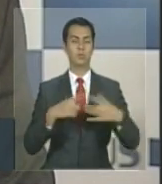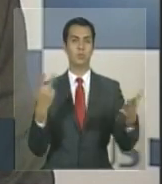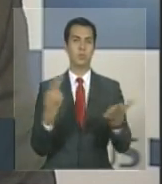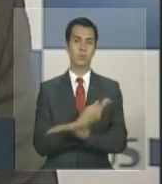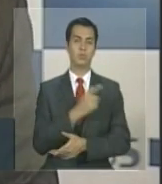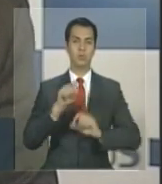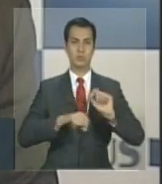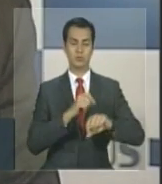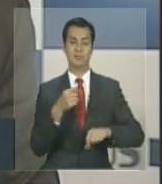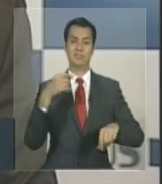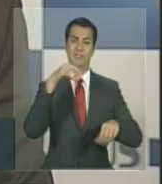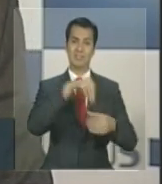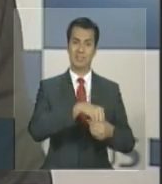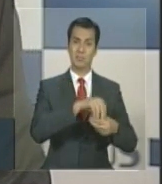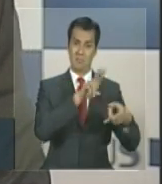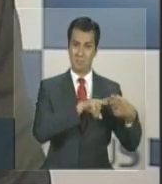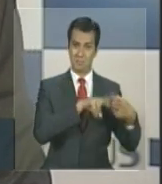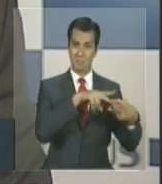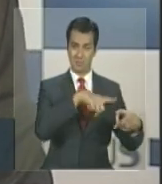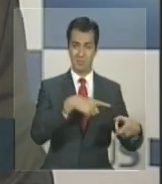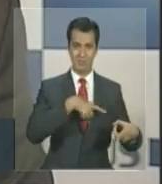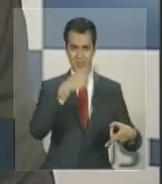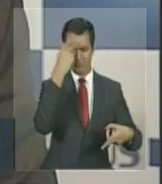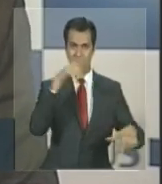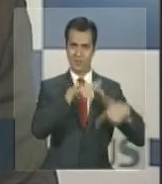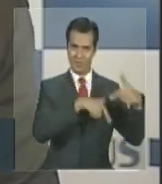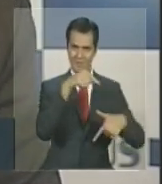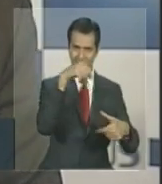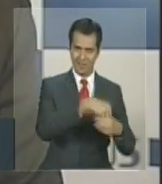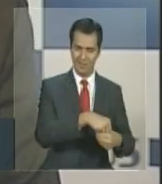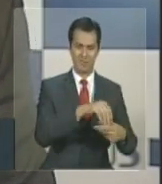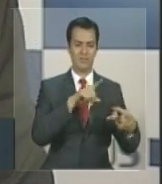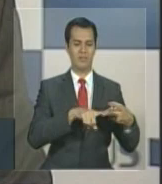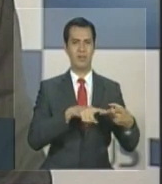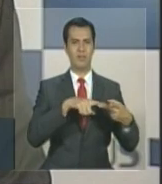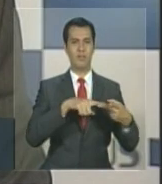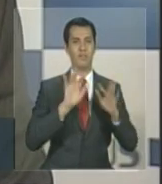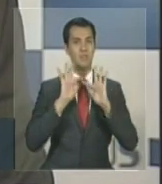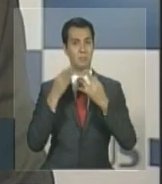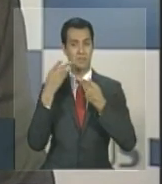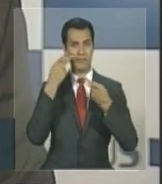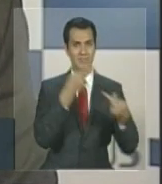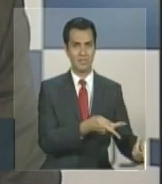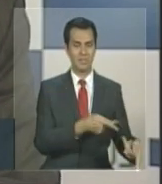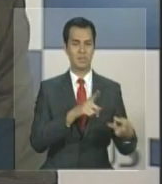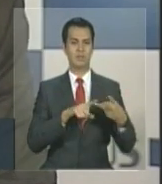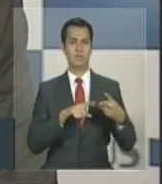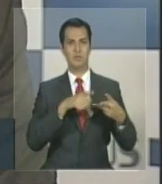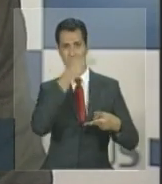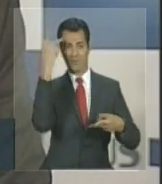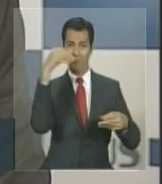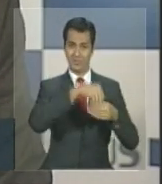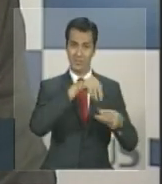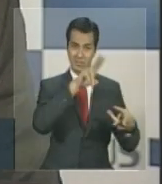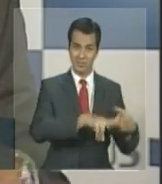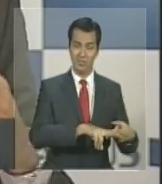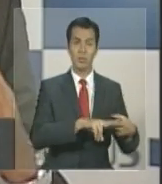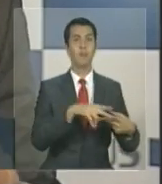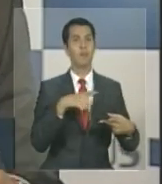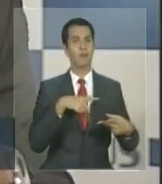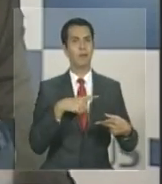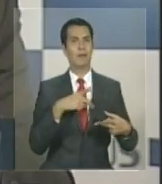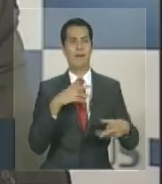sistema prisional, os familiares dos trabalhadores do sistema prisional, os visitantes do sistema prisional, ou seja, a gente poder cortar essa